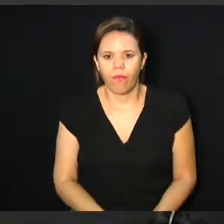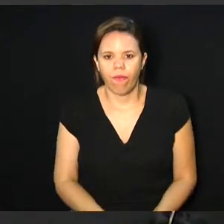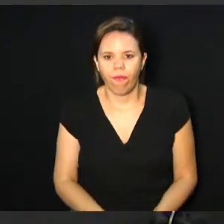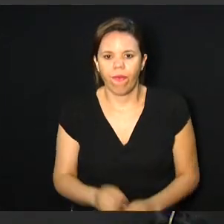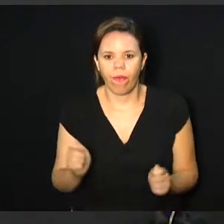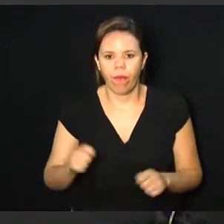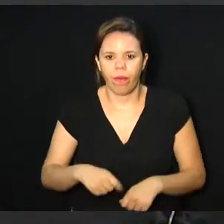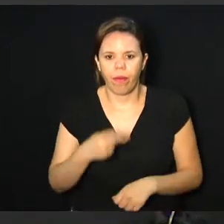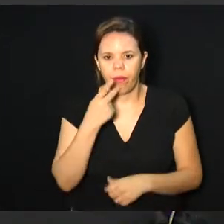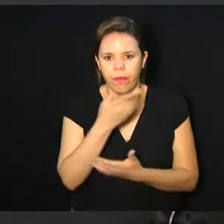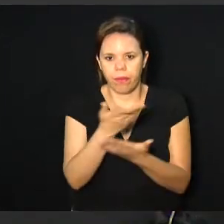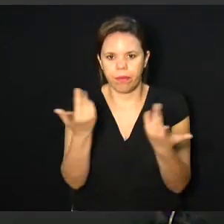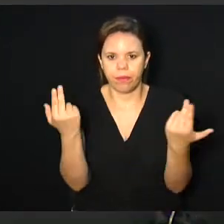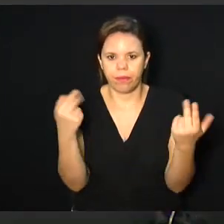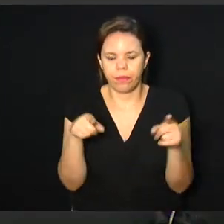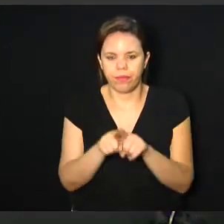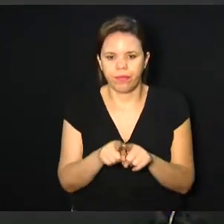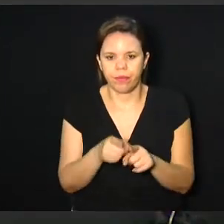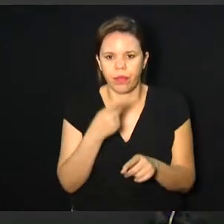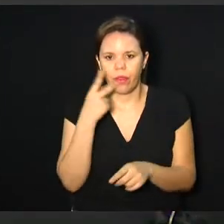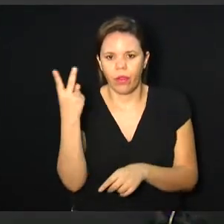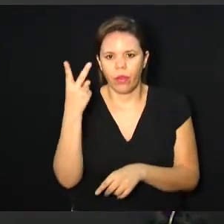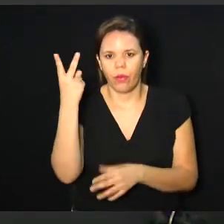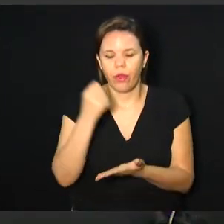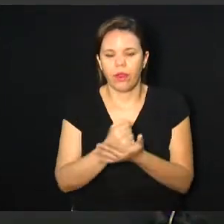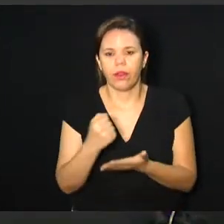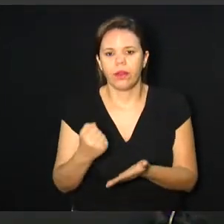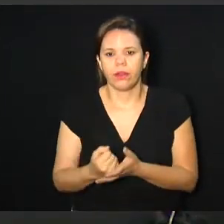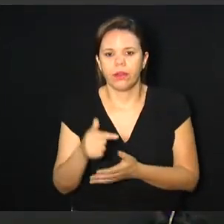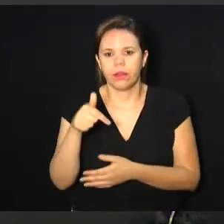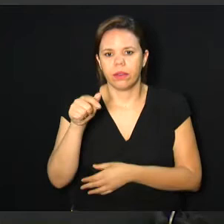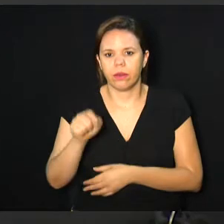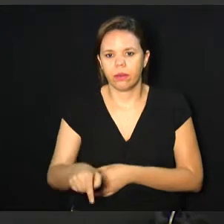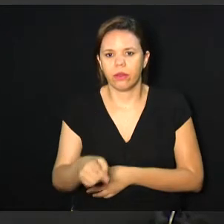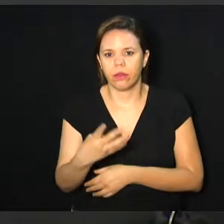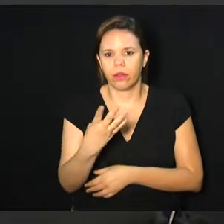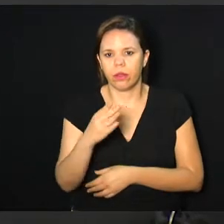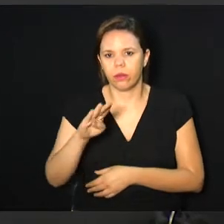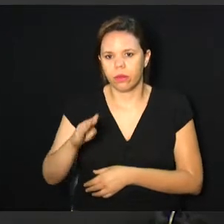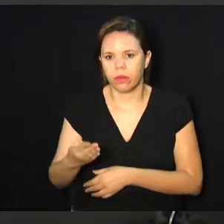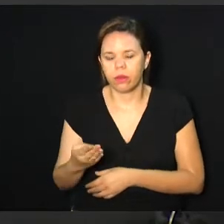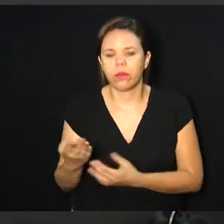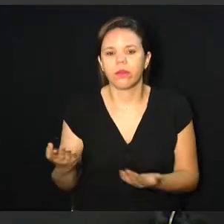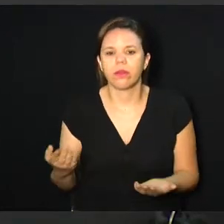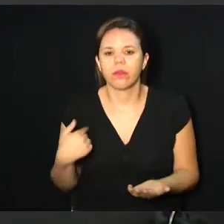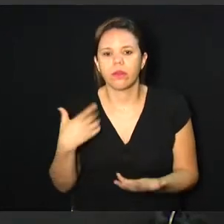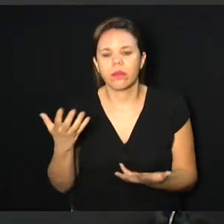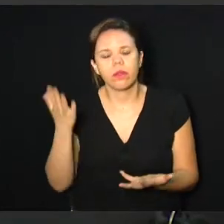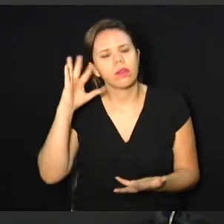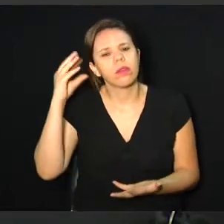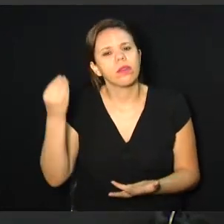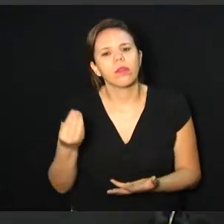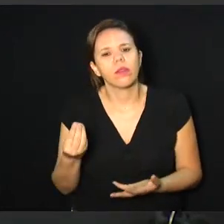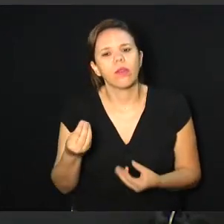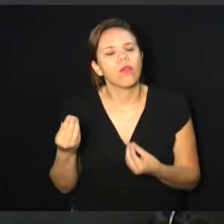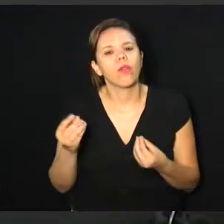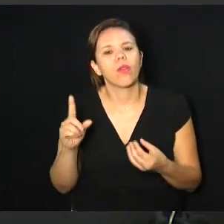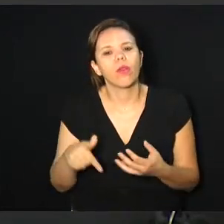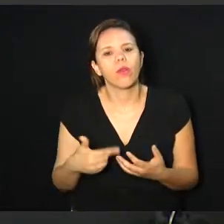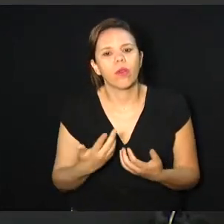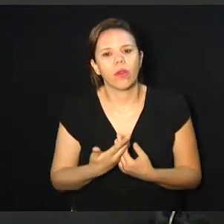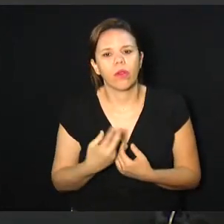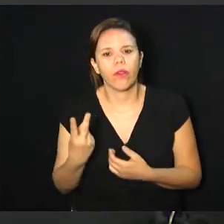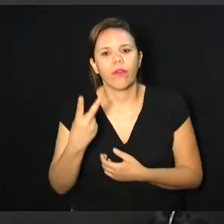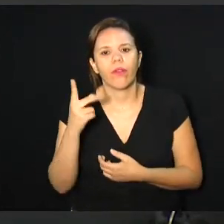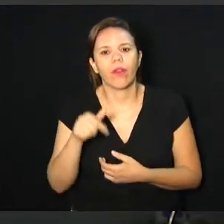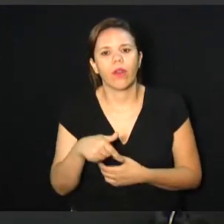estar na fala de vocês. Recitaram o valor do contrato de 7,4 bilhões. A gente queria entender como que esse